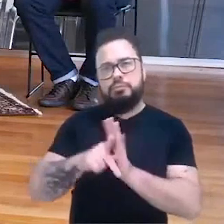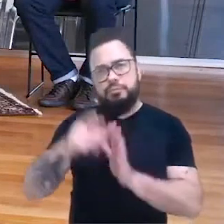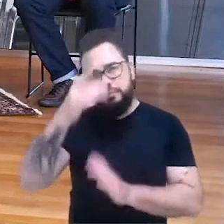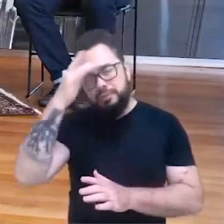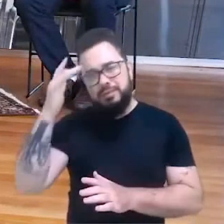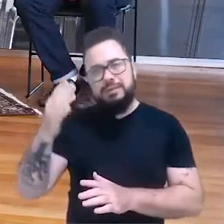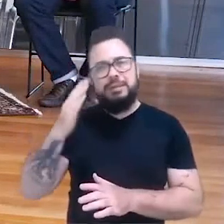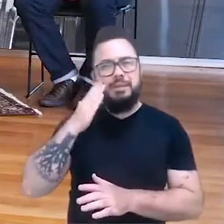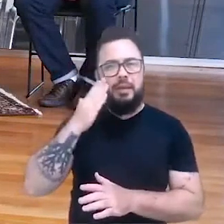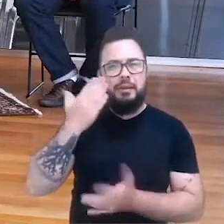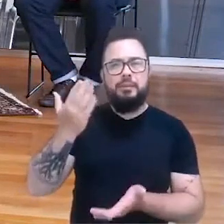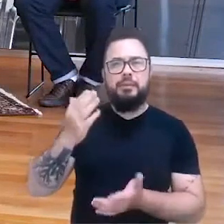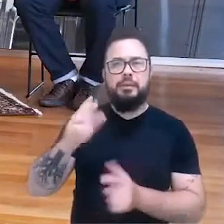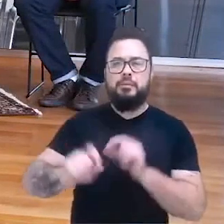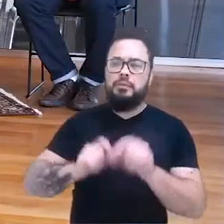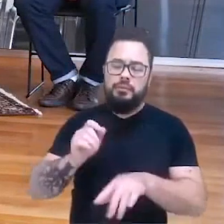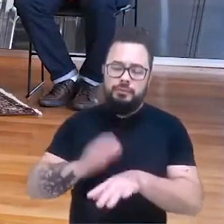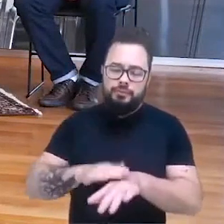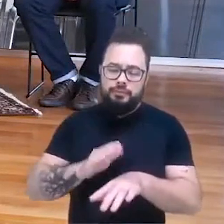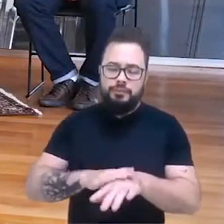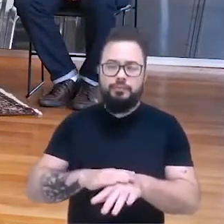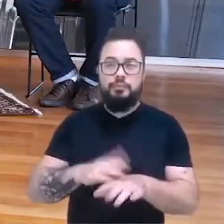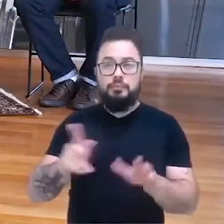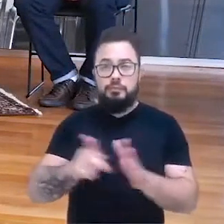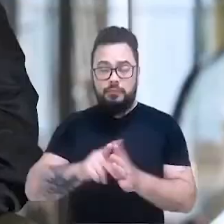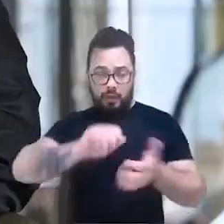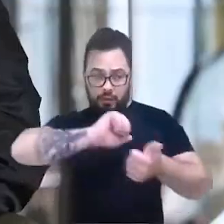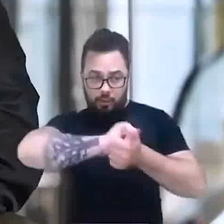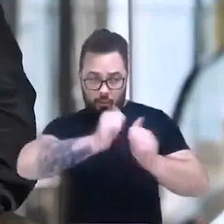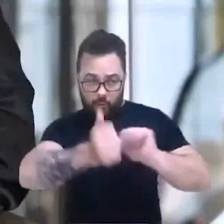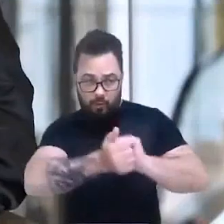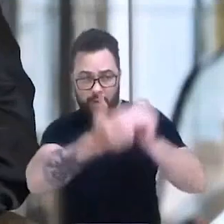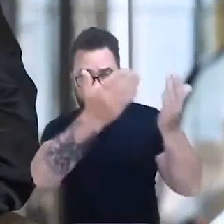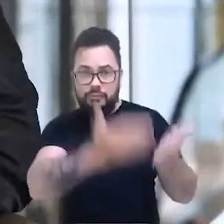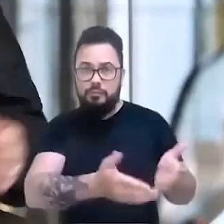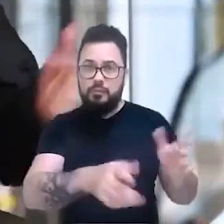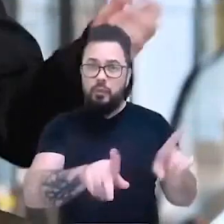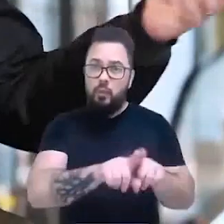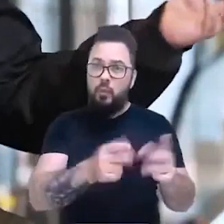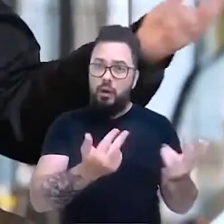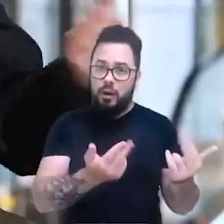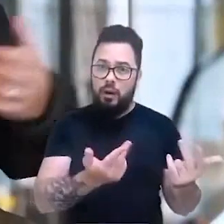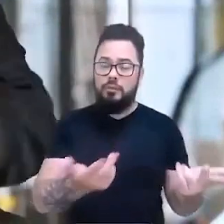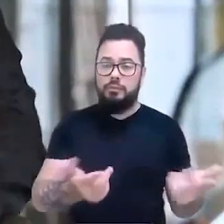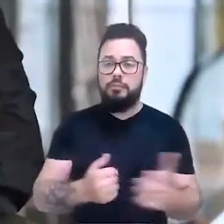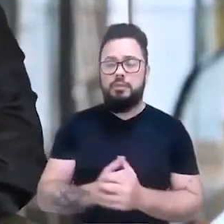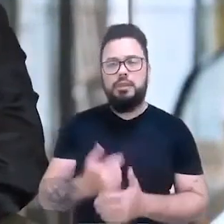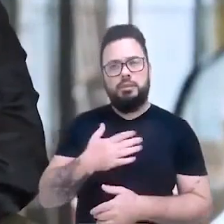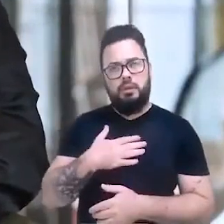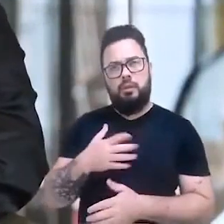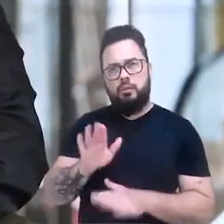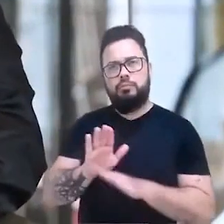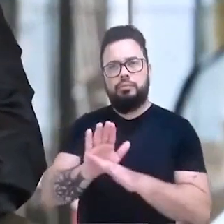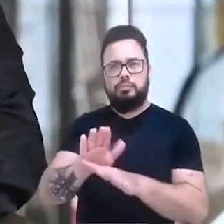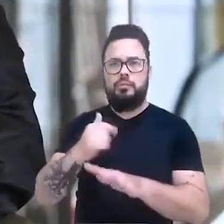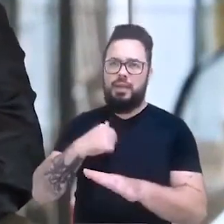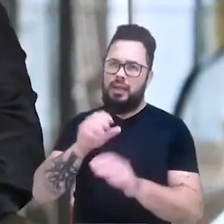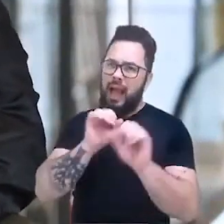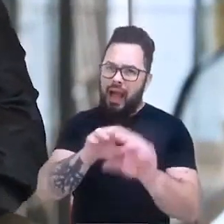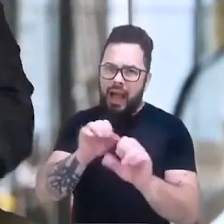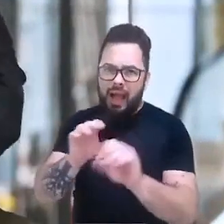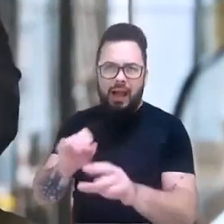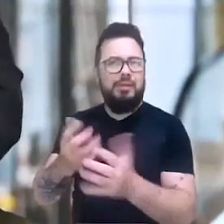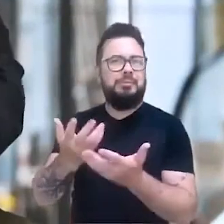bem construída, com um cara que sabe o que tá fazendo, que é Wilson, com uma pessoa da sua qualidade, da qualidade do Marcelino. Então é por isso que eu tô, mas eu